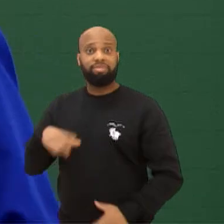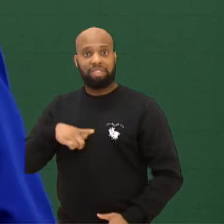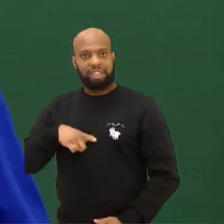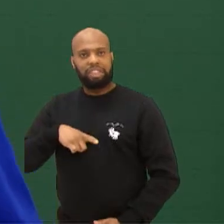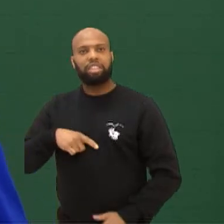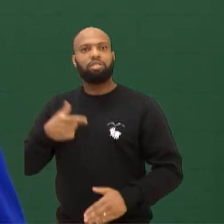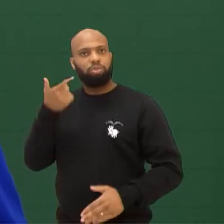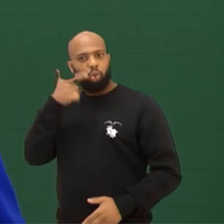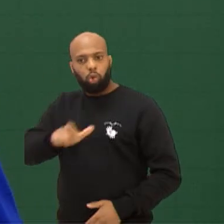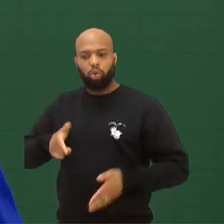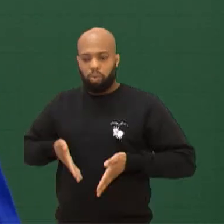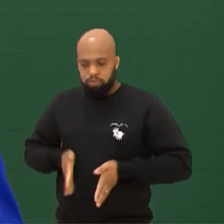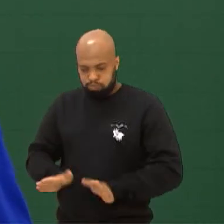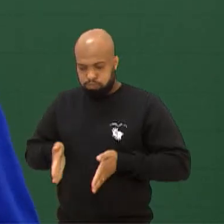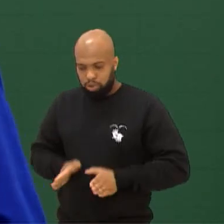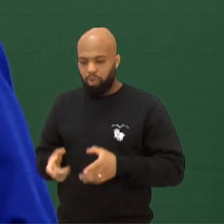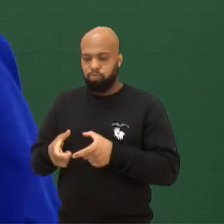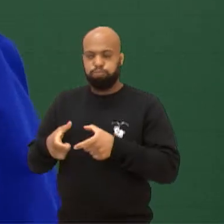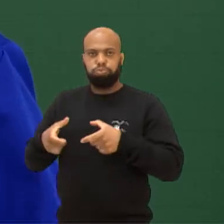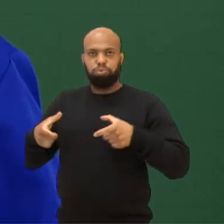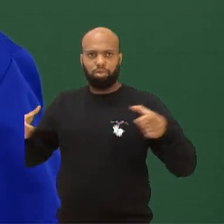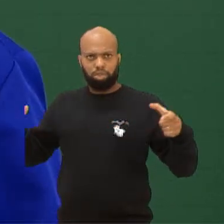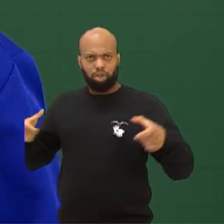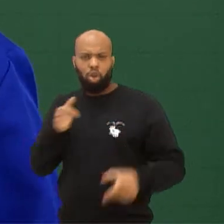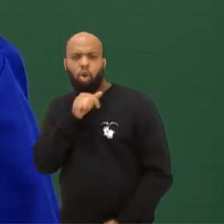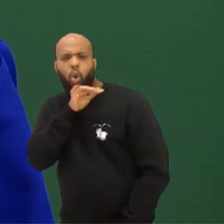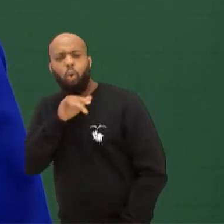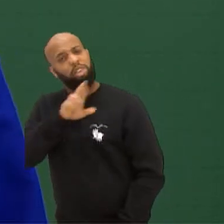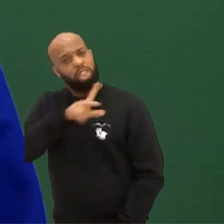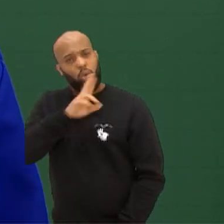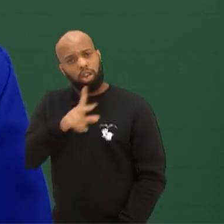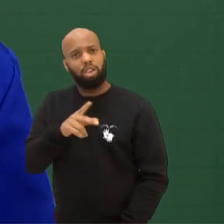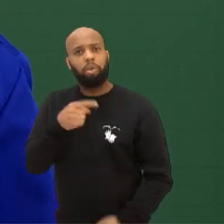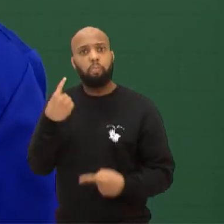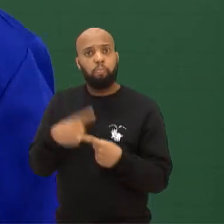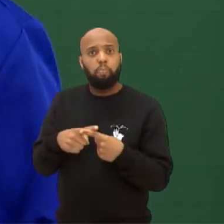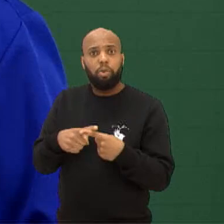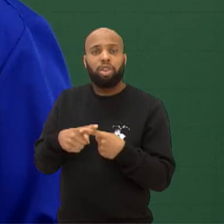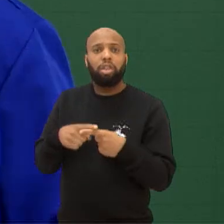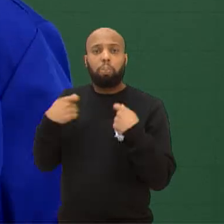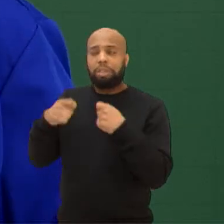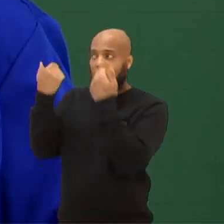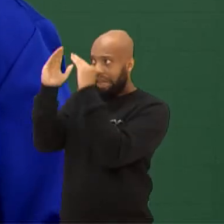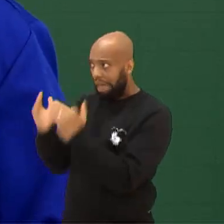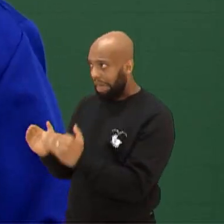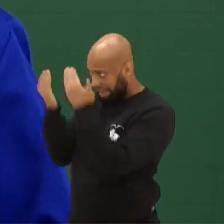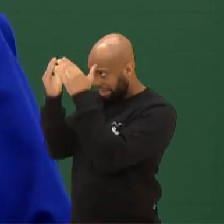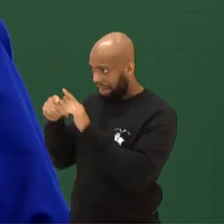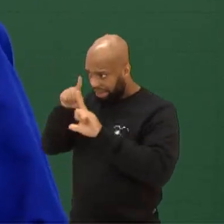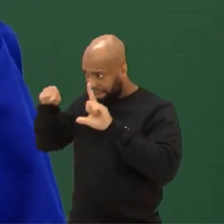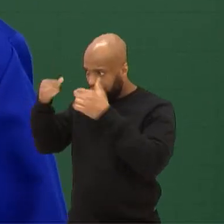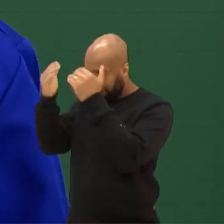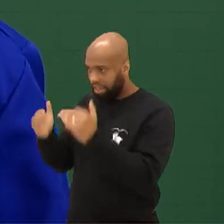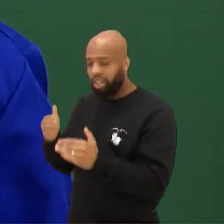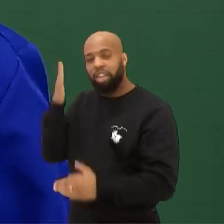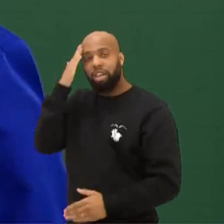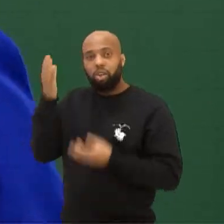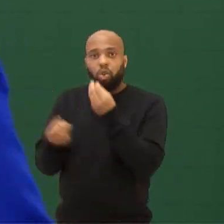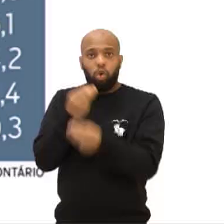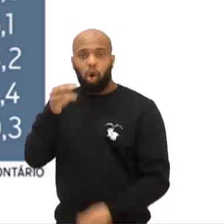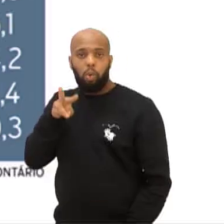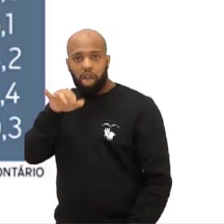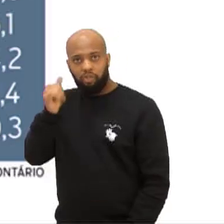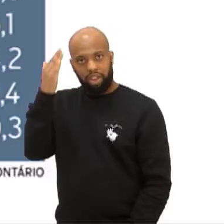estão em explosão demográfica, que não é algo pejorativo, é algo que serve para análise, para você ter uma noção de como é que